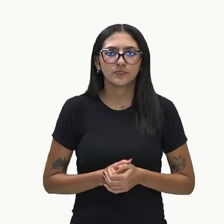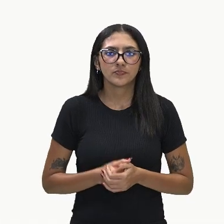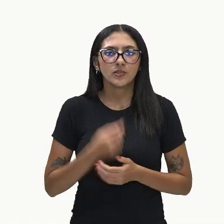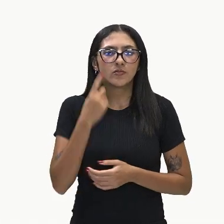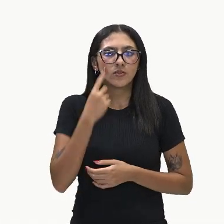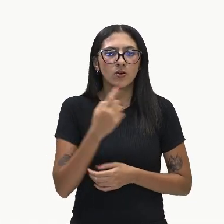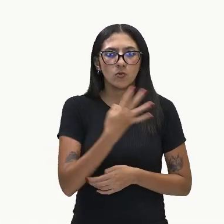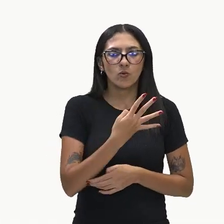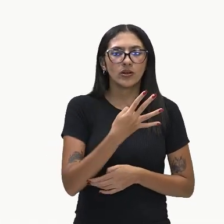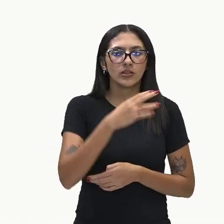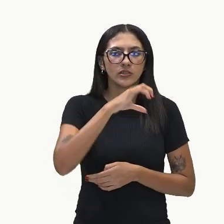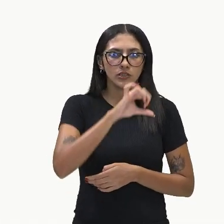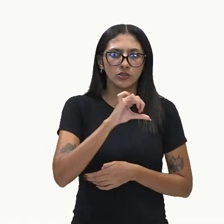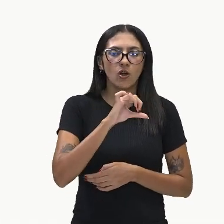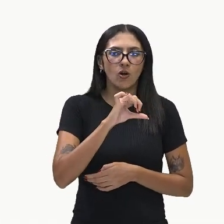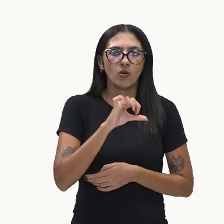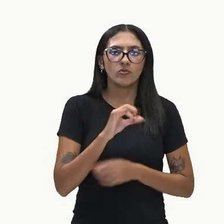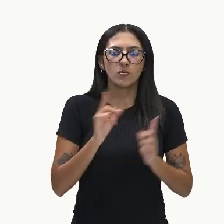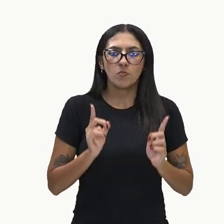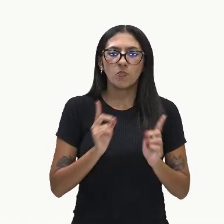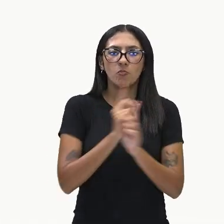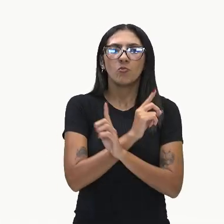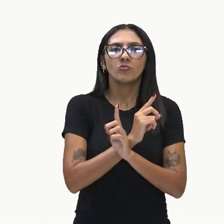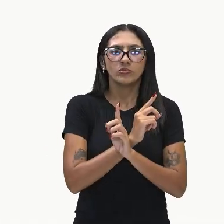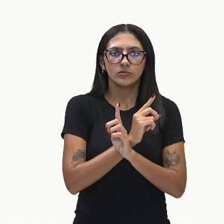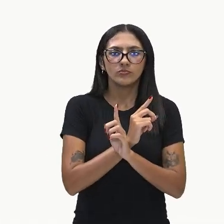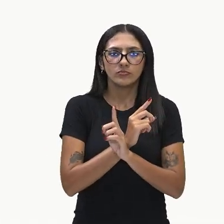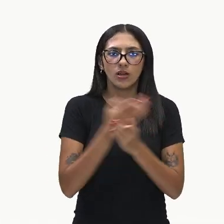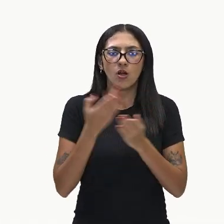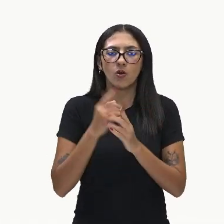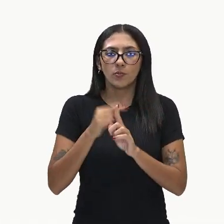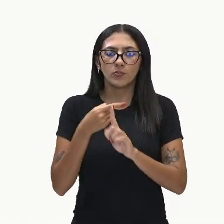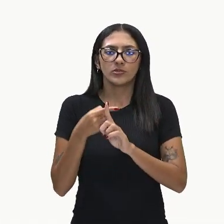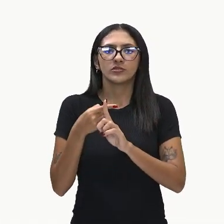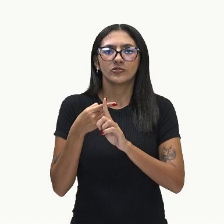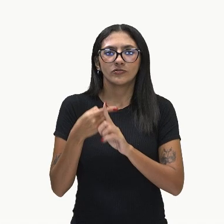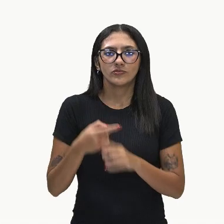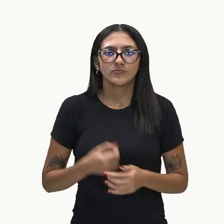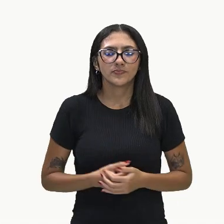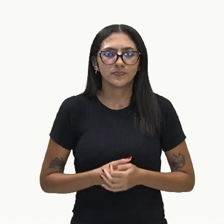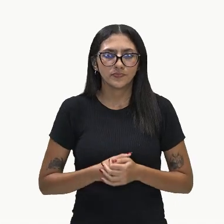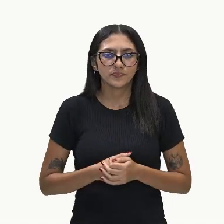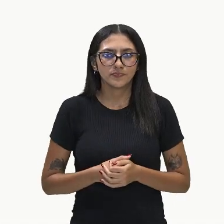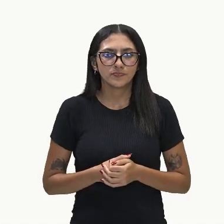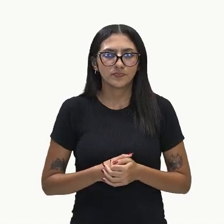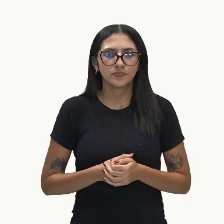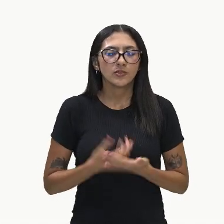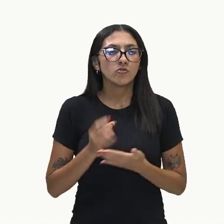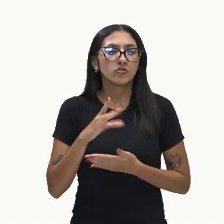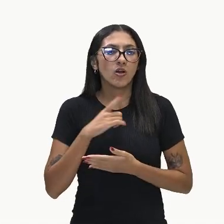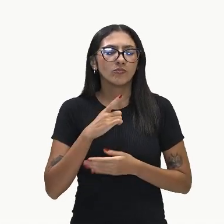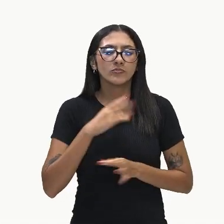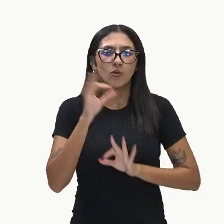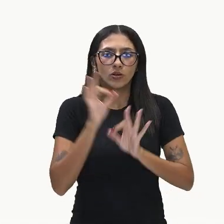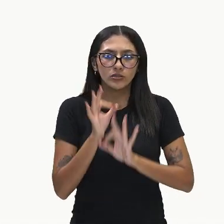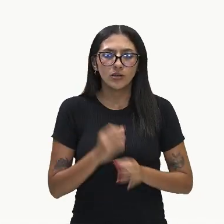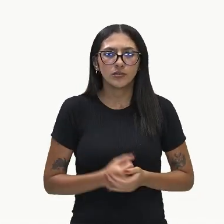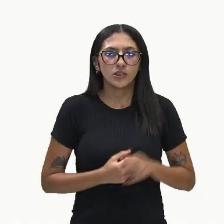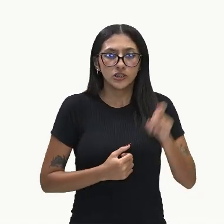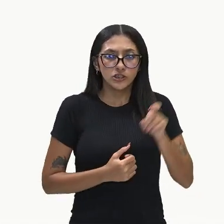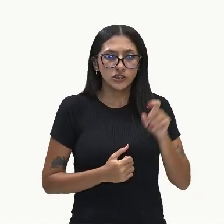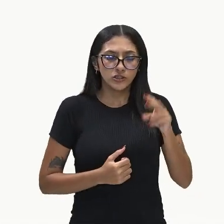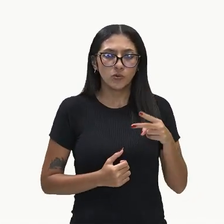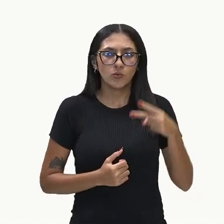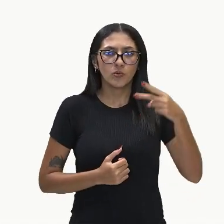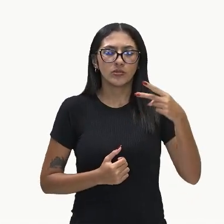meu 49. Ele está negativo, ele passa positivo. Então, a gente só tem que ver, ó, qual é o número que é